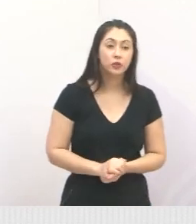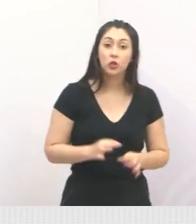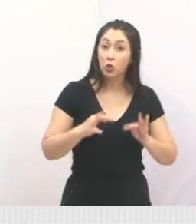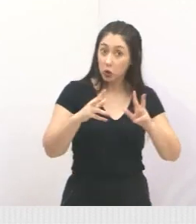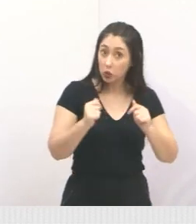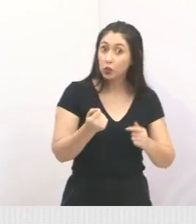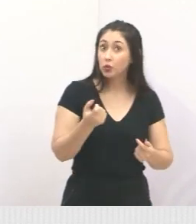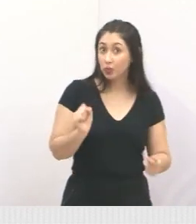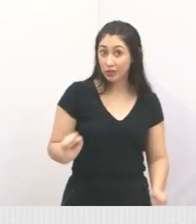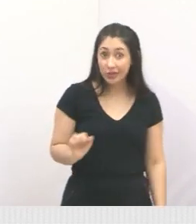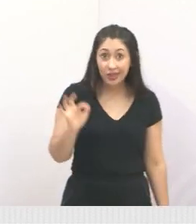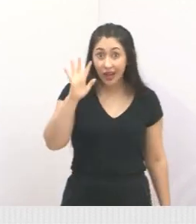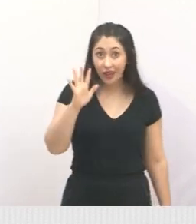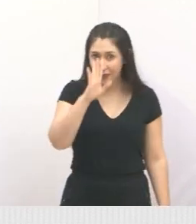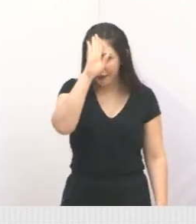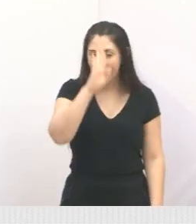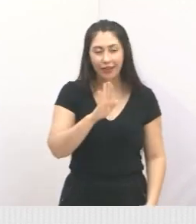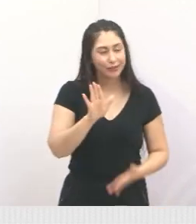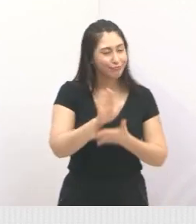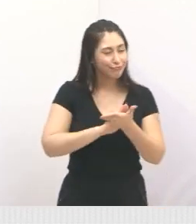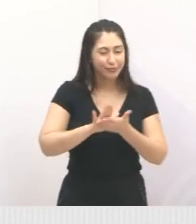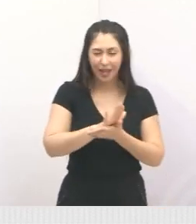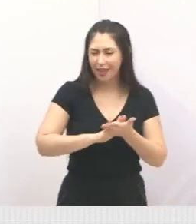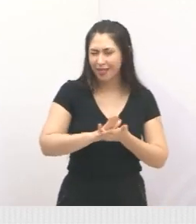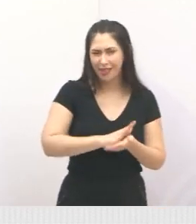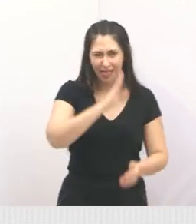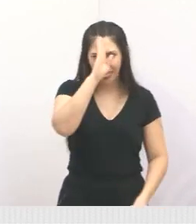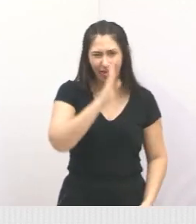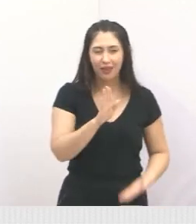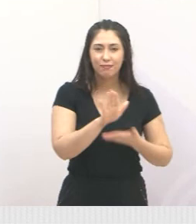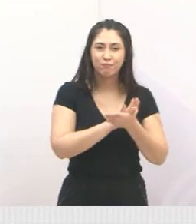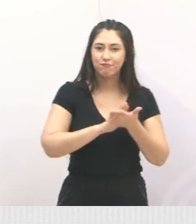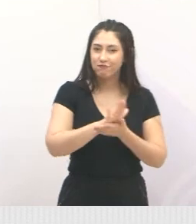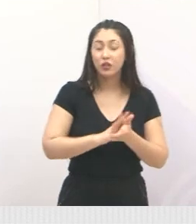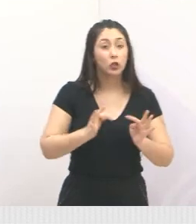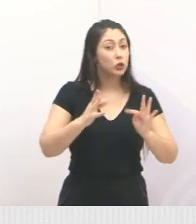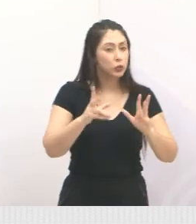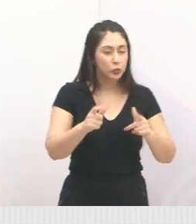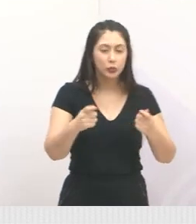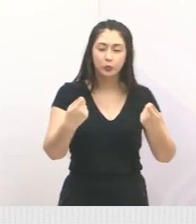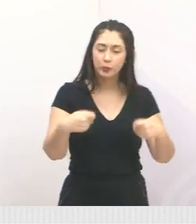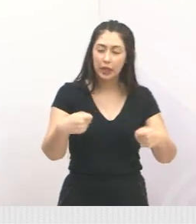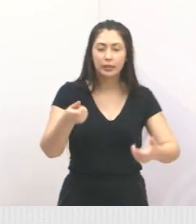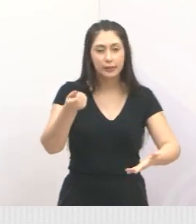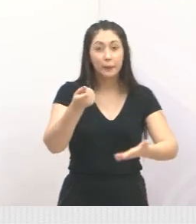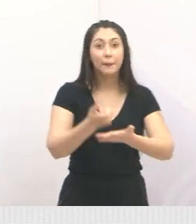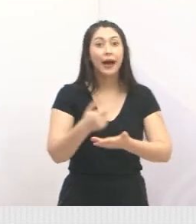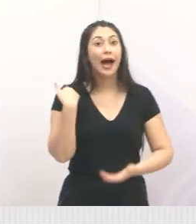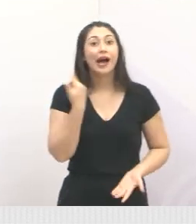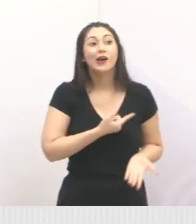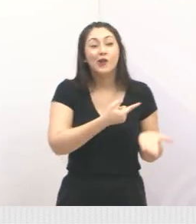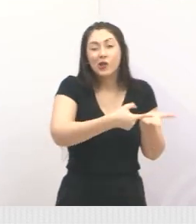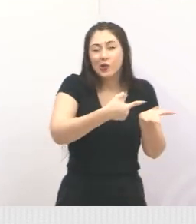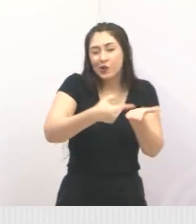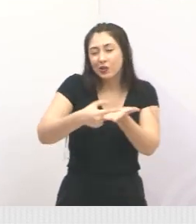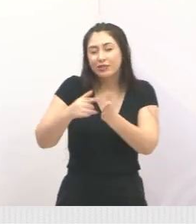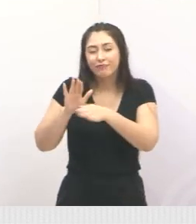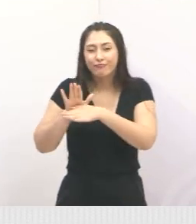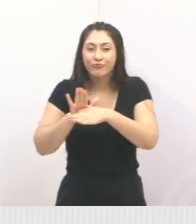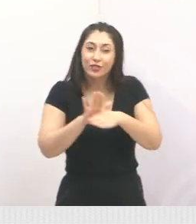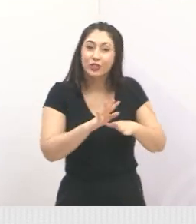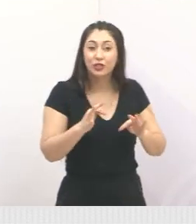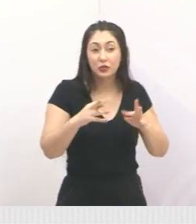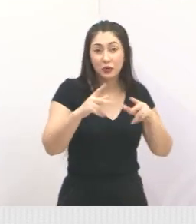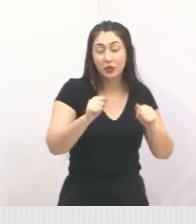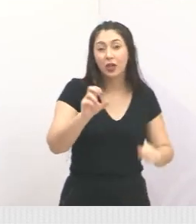tudo custa dinheiro, nada é de graça, tá? Nada é de graça, tudo é pago. Então a gente conta aí com a colaboração de todos, para todas as